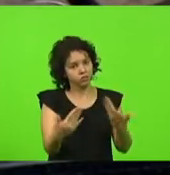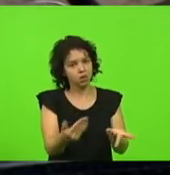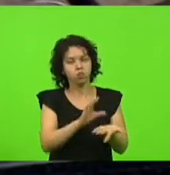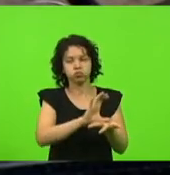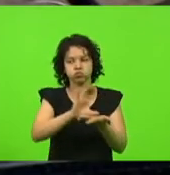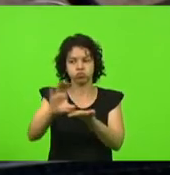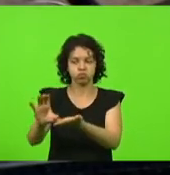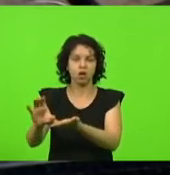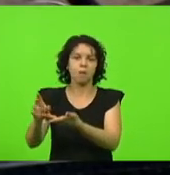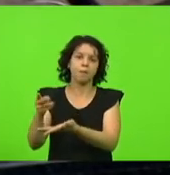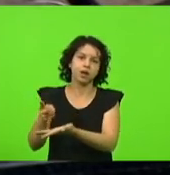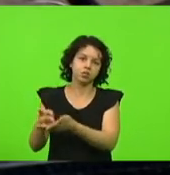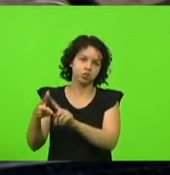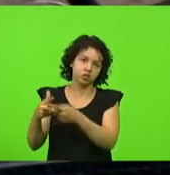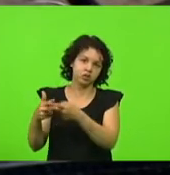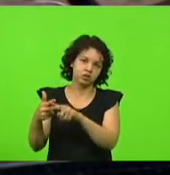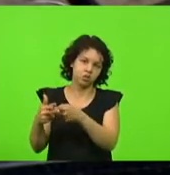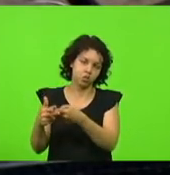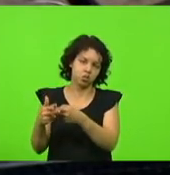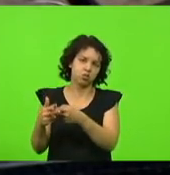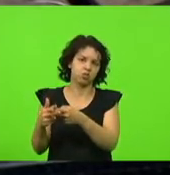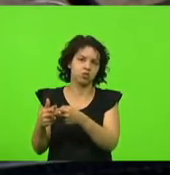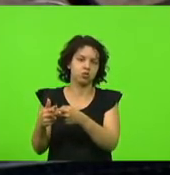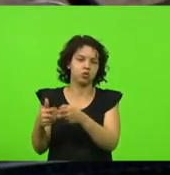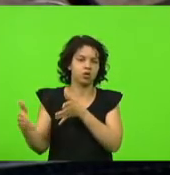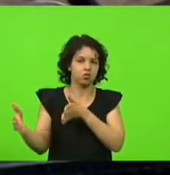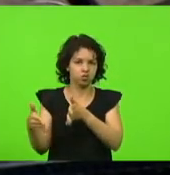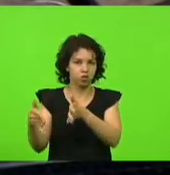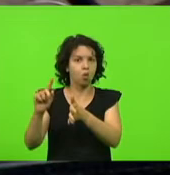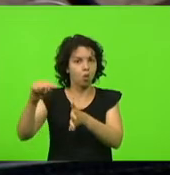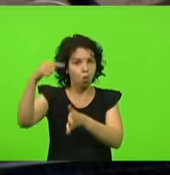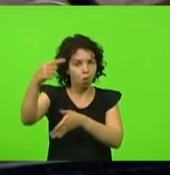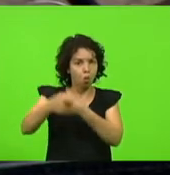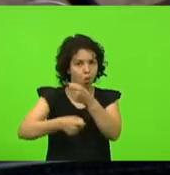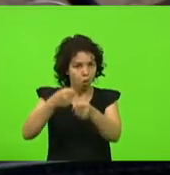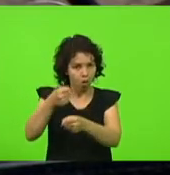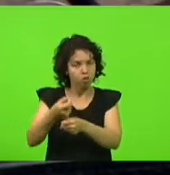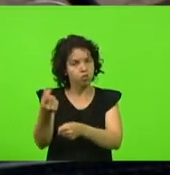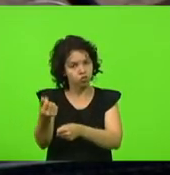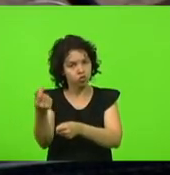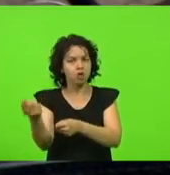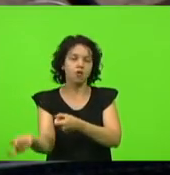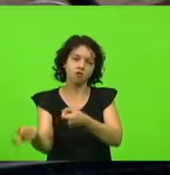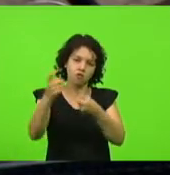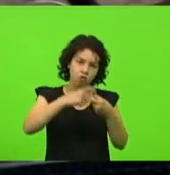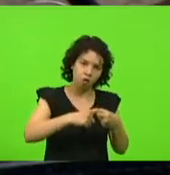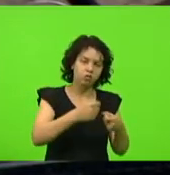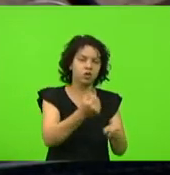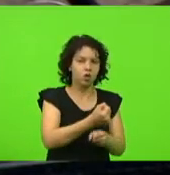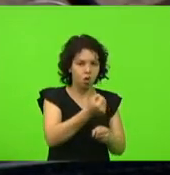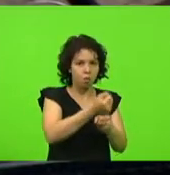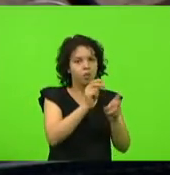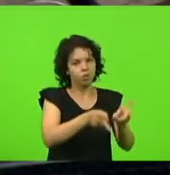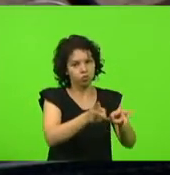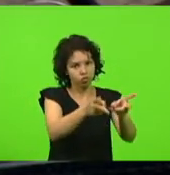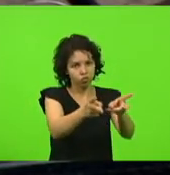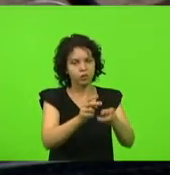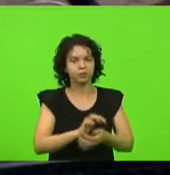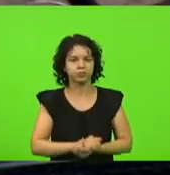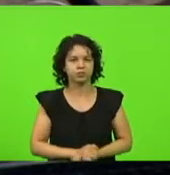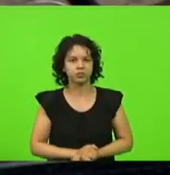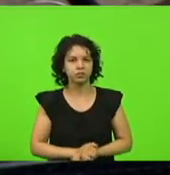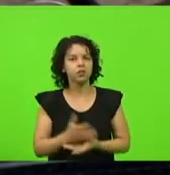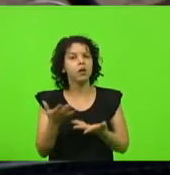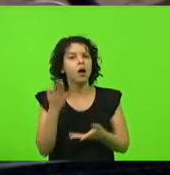das estradas. E ano que vem, ele vai pegar esse mesmo valor e colocar na obra novamente. Eu quero ver agora se a